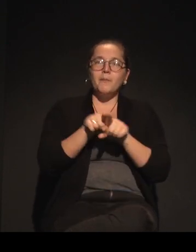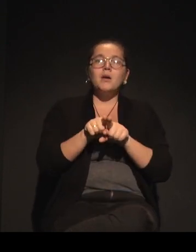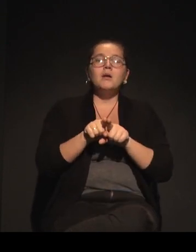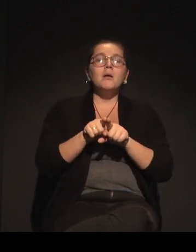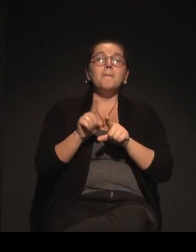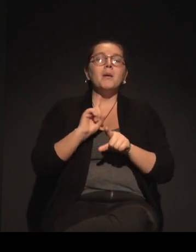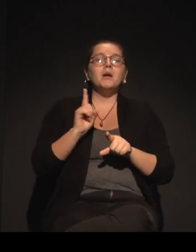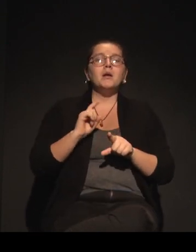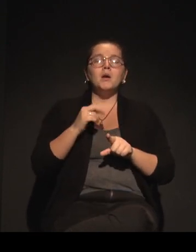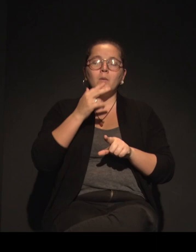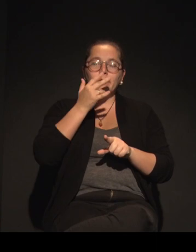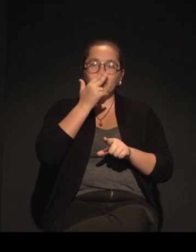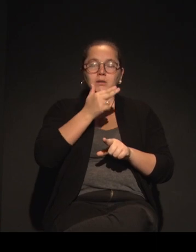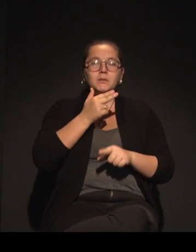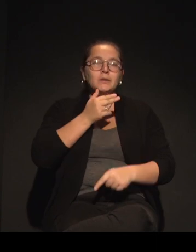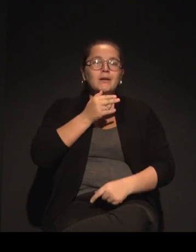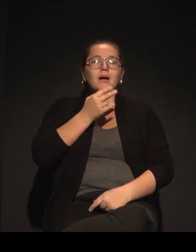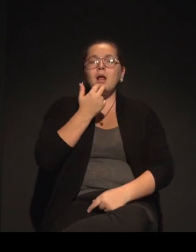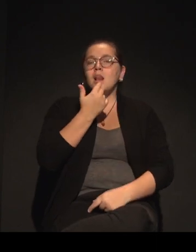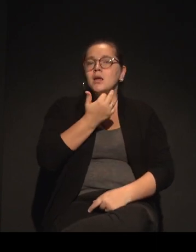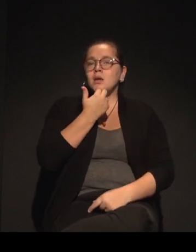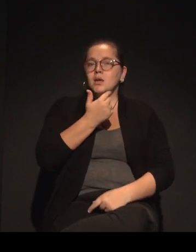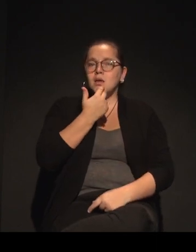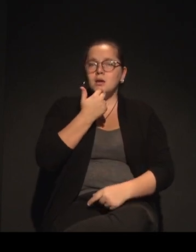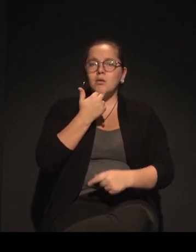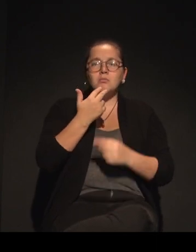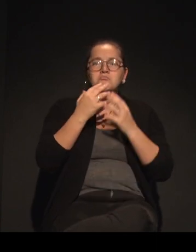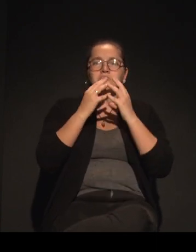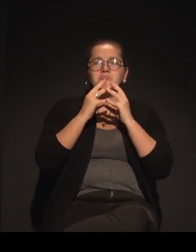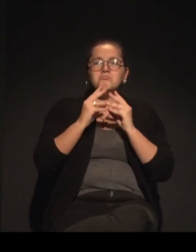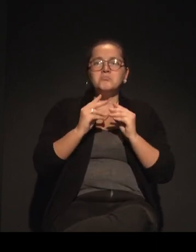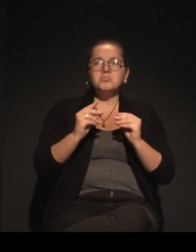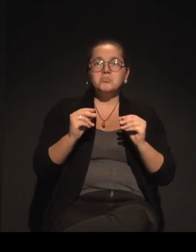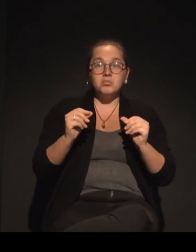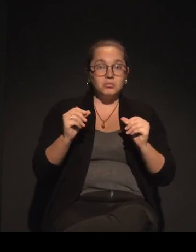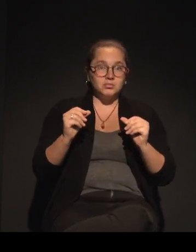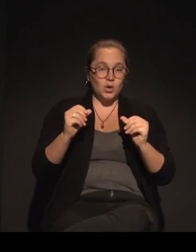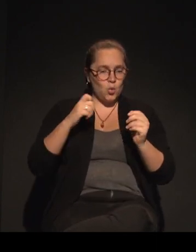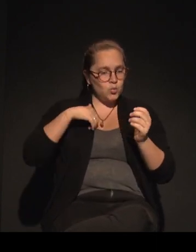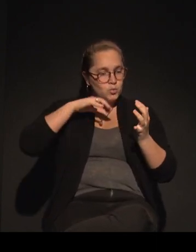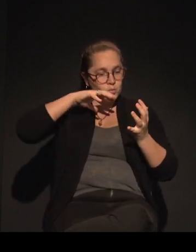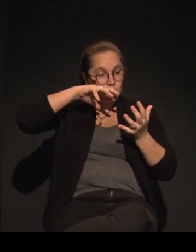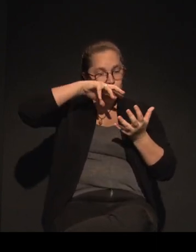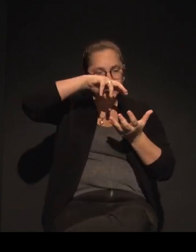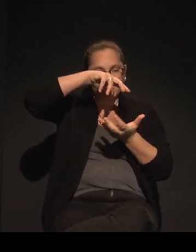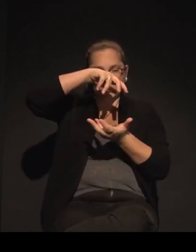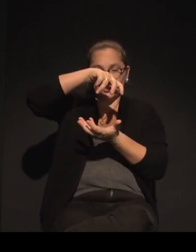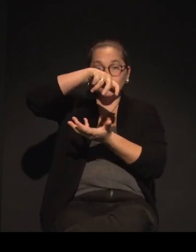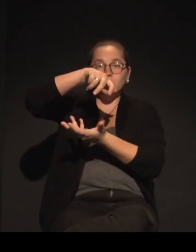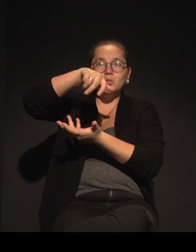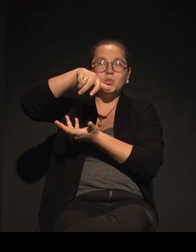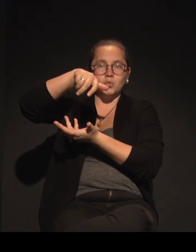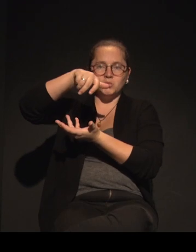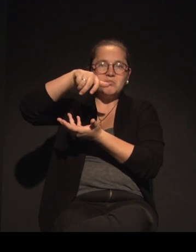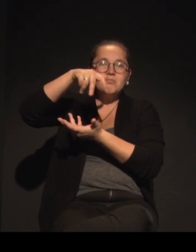deixar uma língua portanto um mundo inteiro né o universo inteiro é se perder é porque a